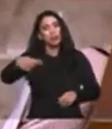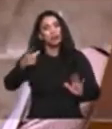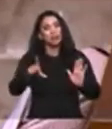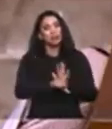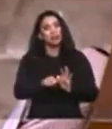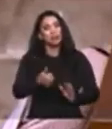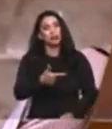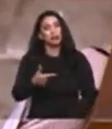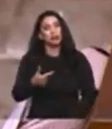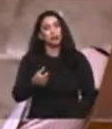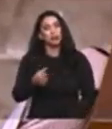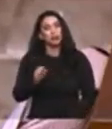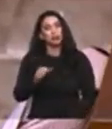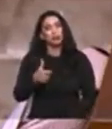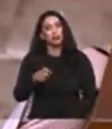Lei